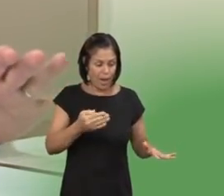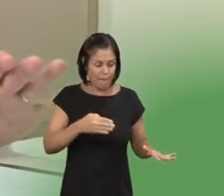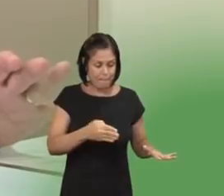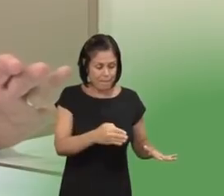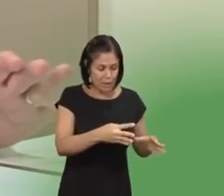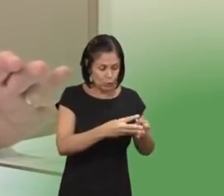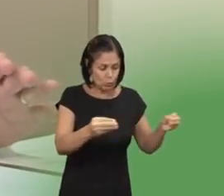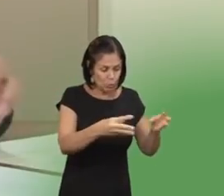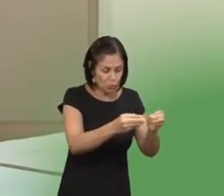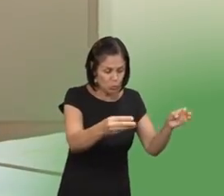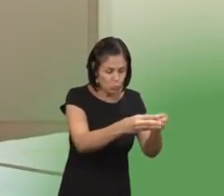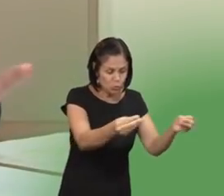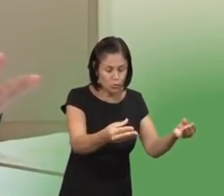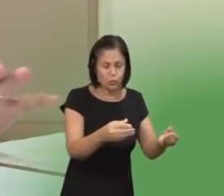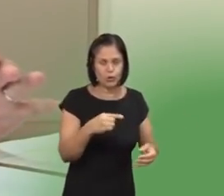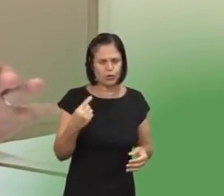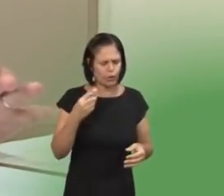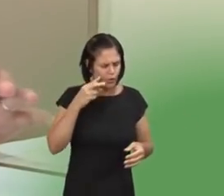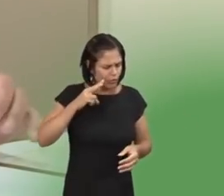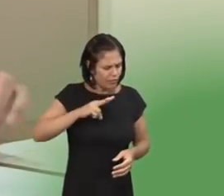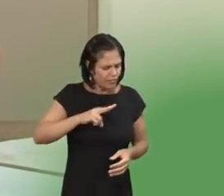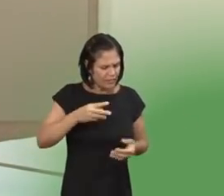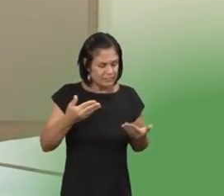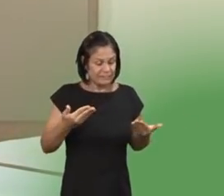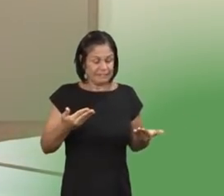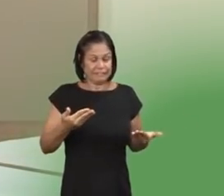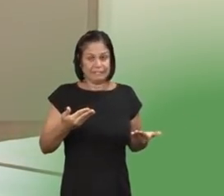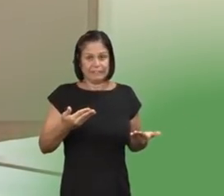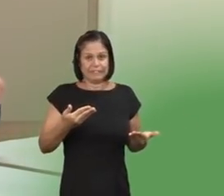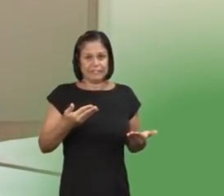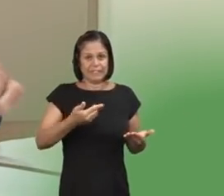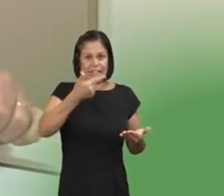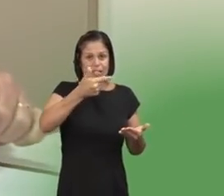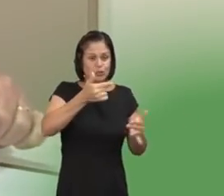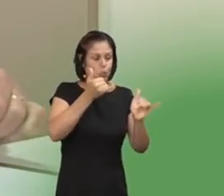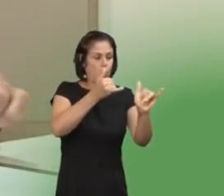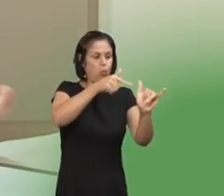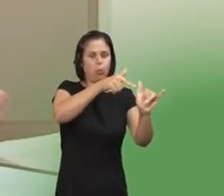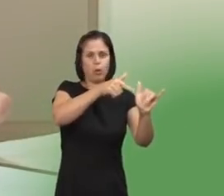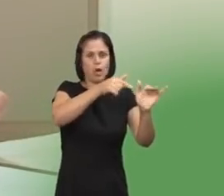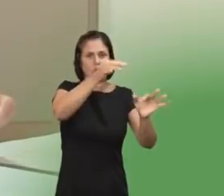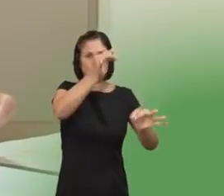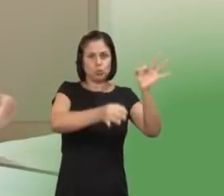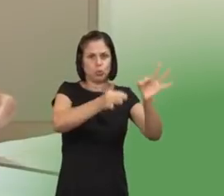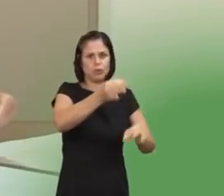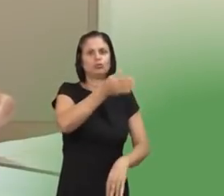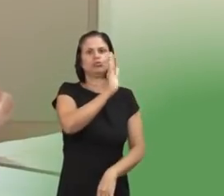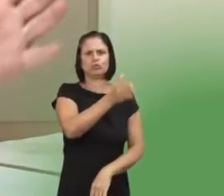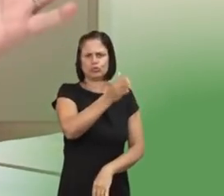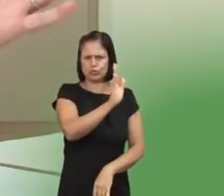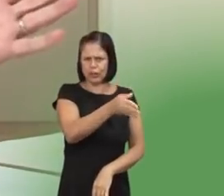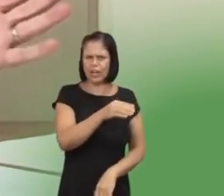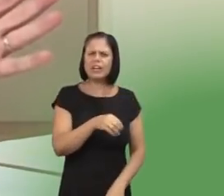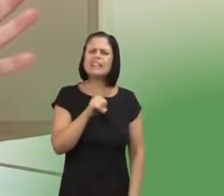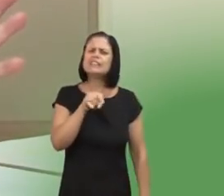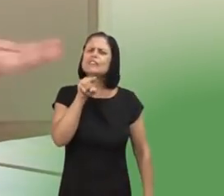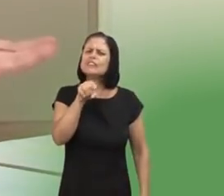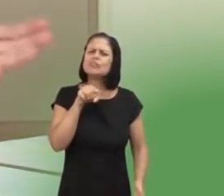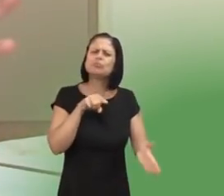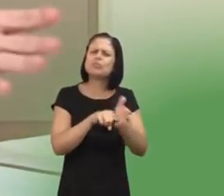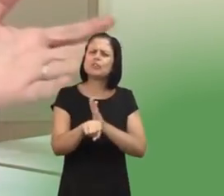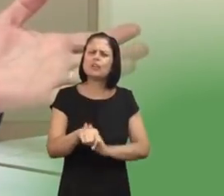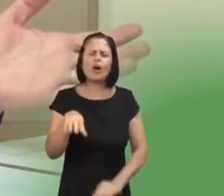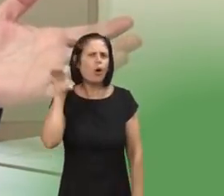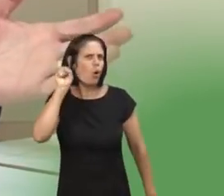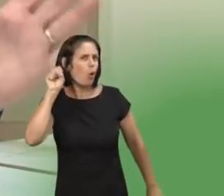estamos vendo isso e o que nós concluímos? É que essa segunda trombeta também ela foi tocada. Se você perguntar assim,